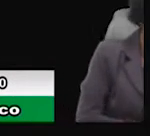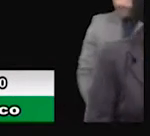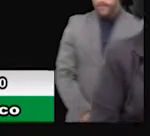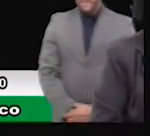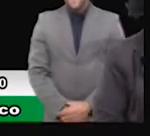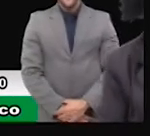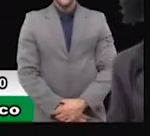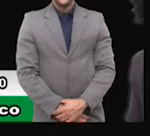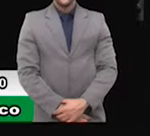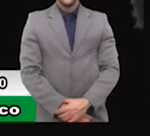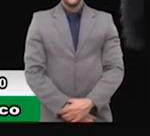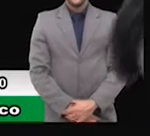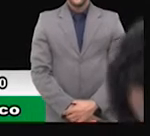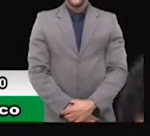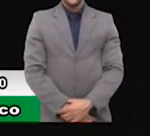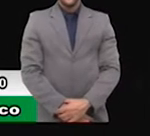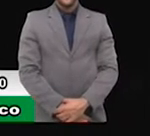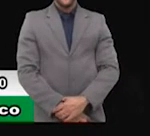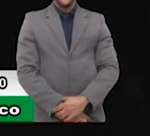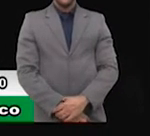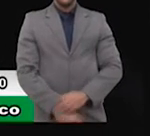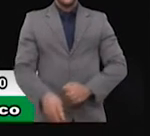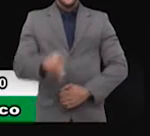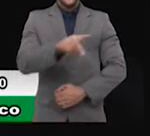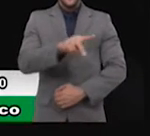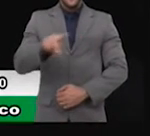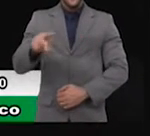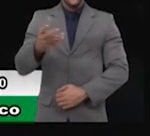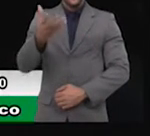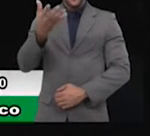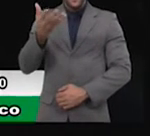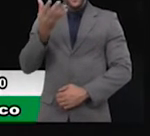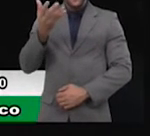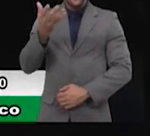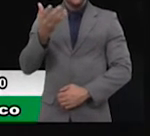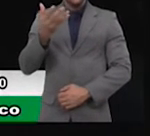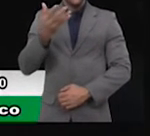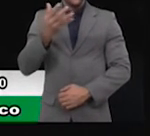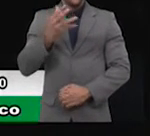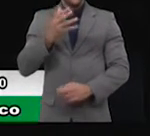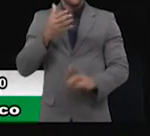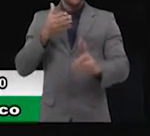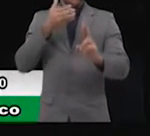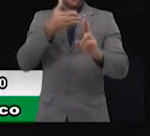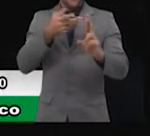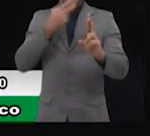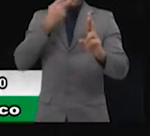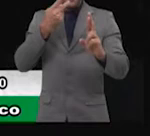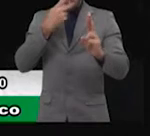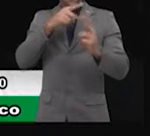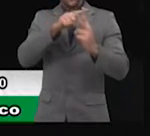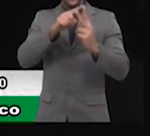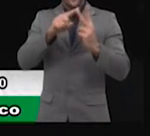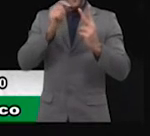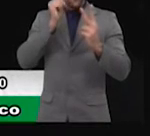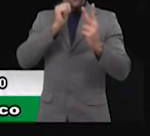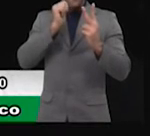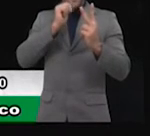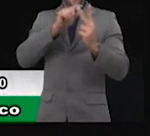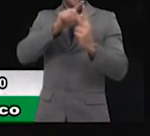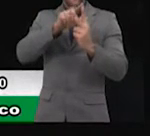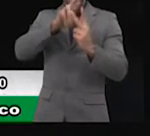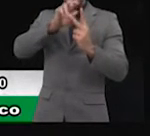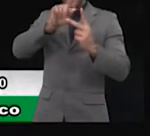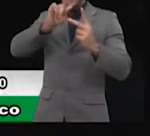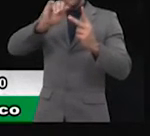também referenciar as duas mulheres da Câmara Municipal, que é a vereadora Régia, vereadora Ana Paula, grandes duas